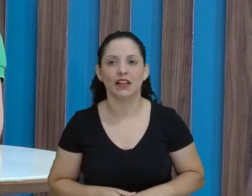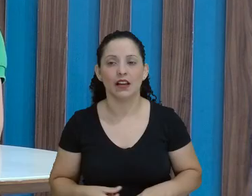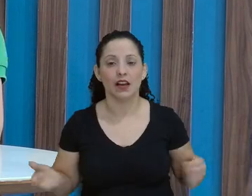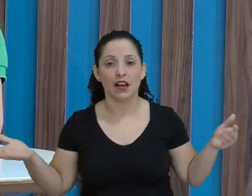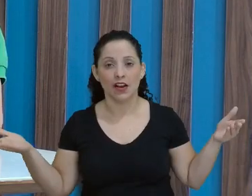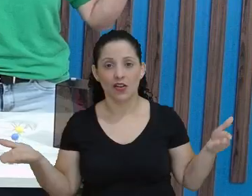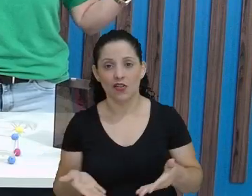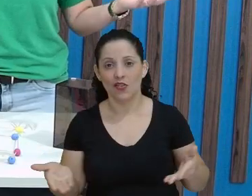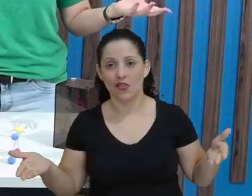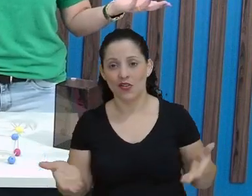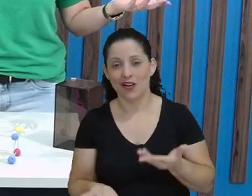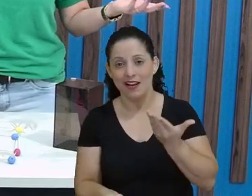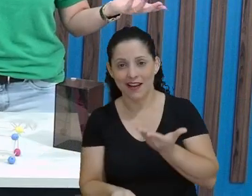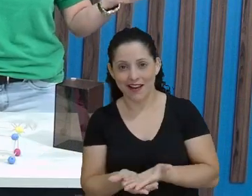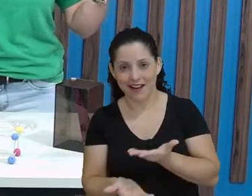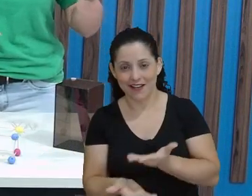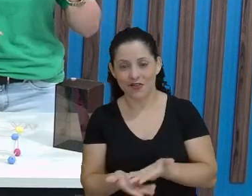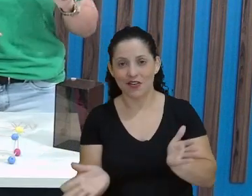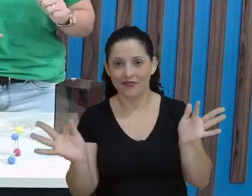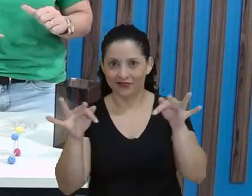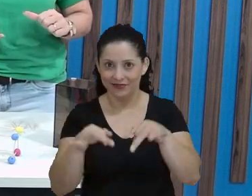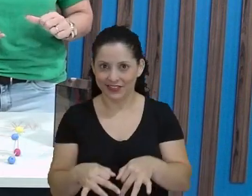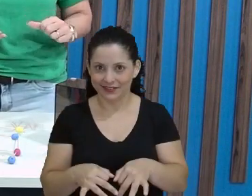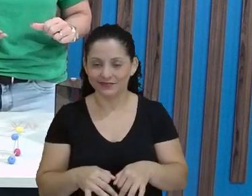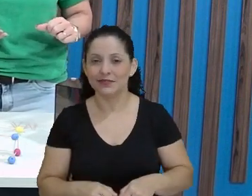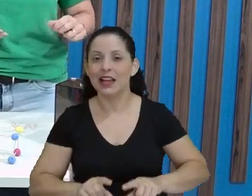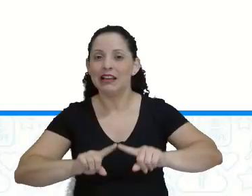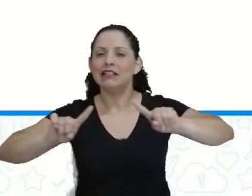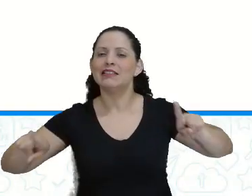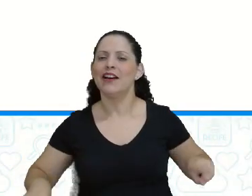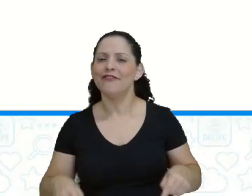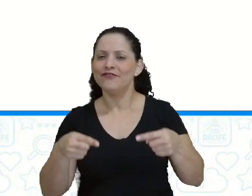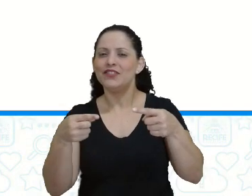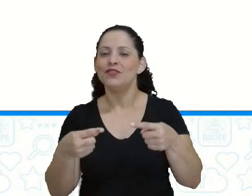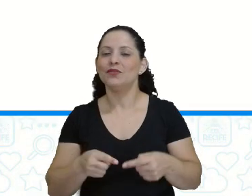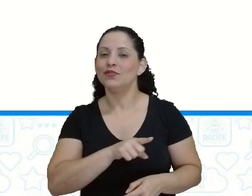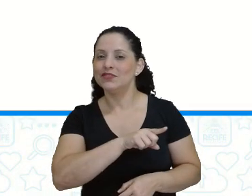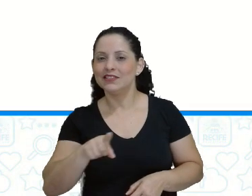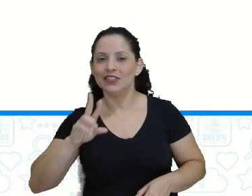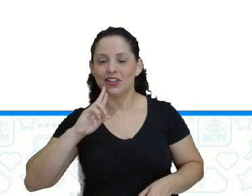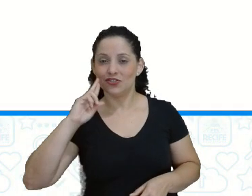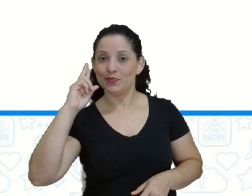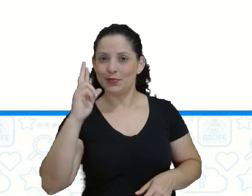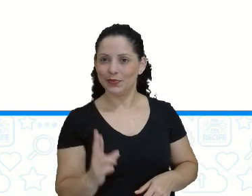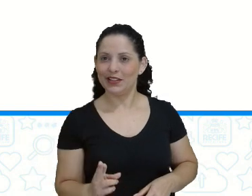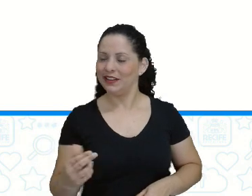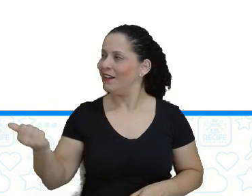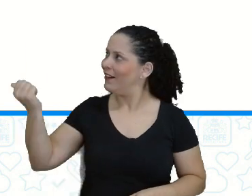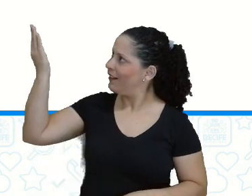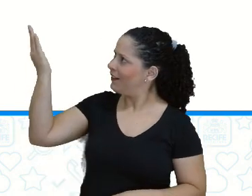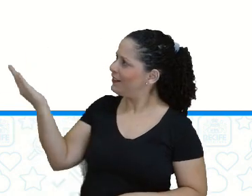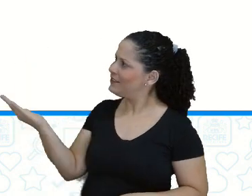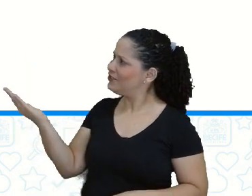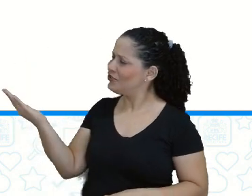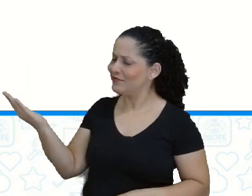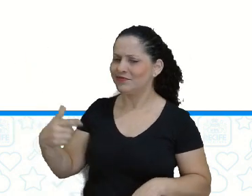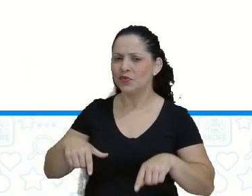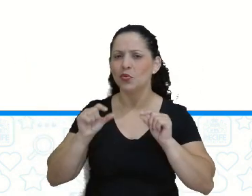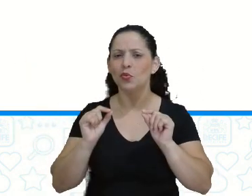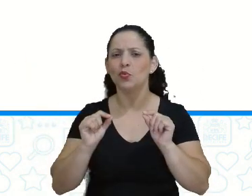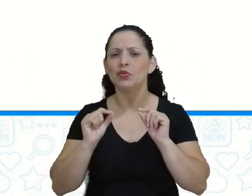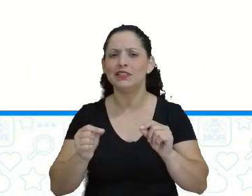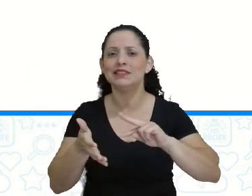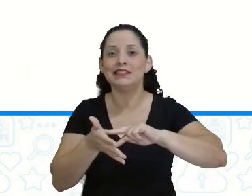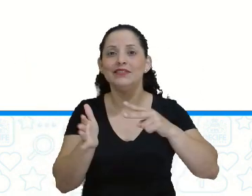Então, nossa aula está chegando ao fim e, como desafio, respondam aí. Esses objetos representam qual